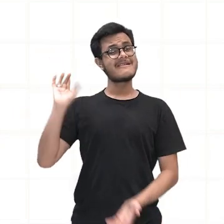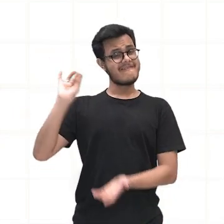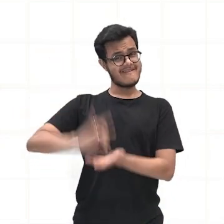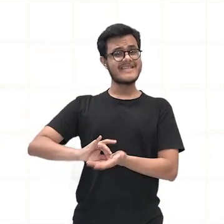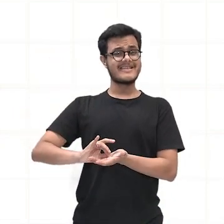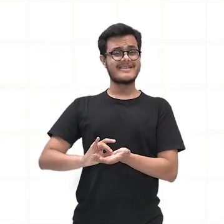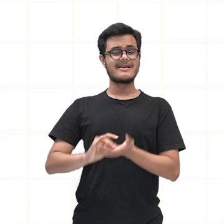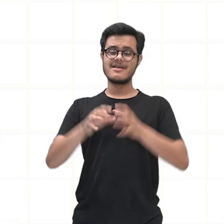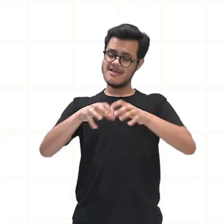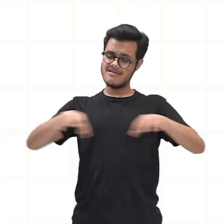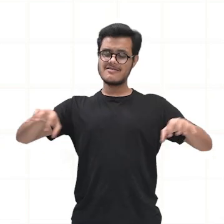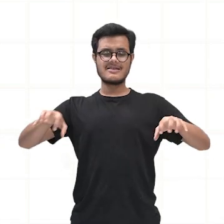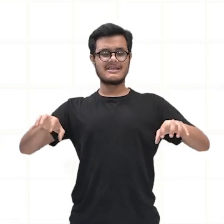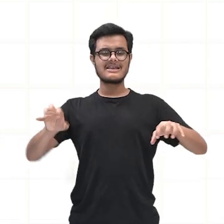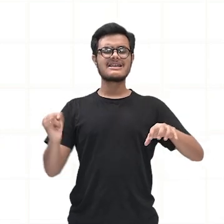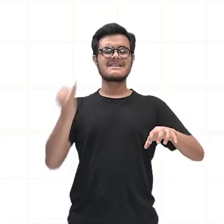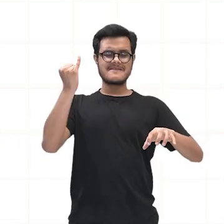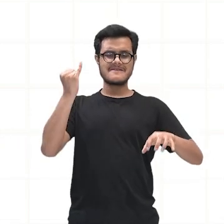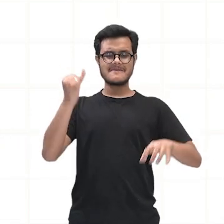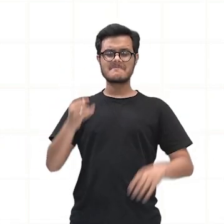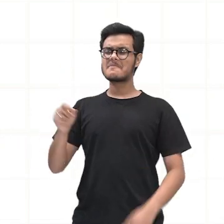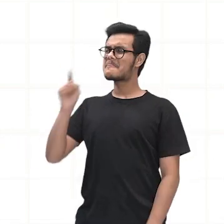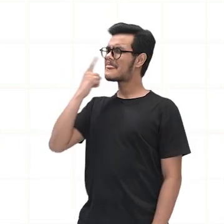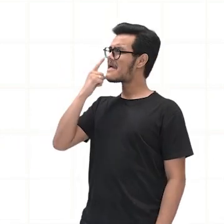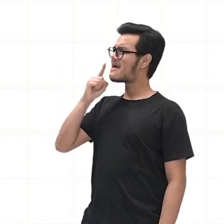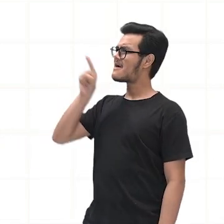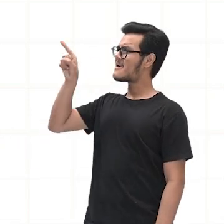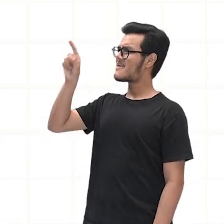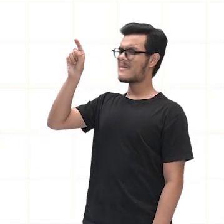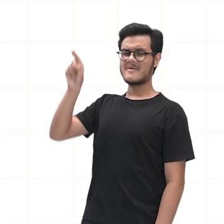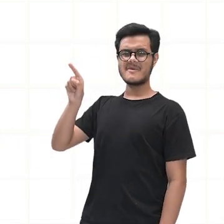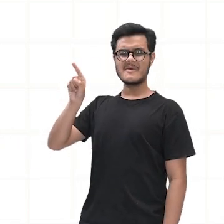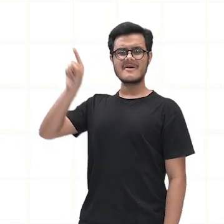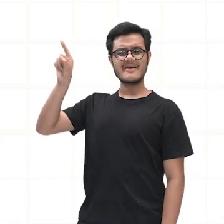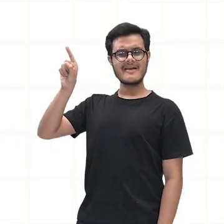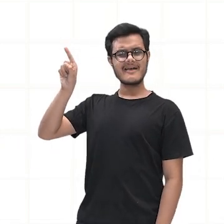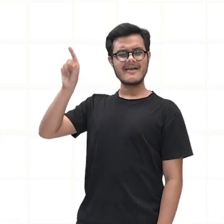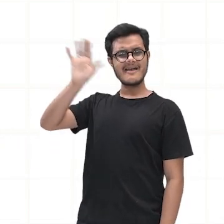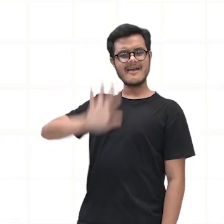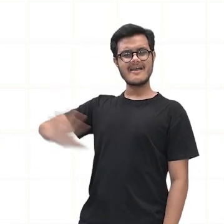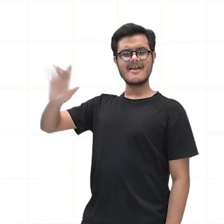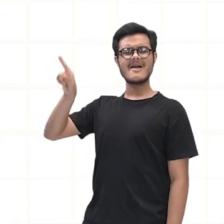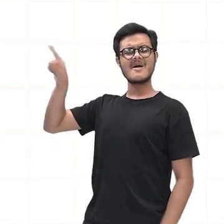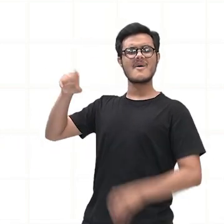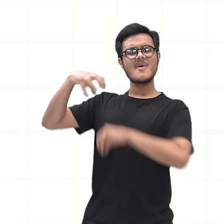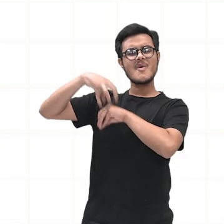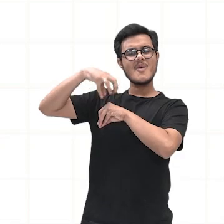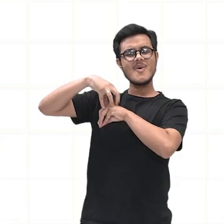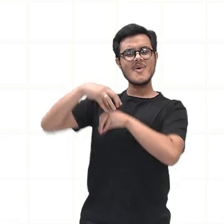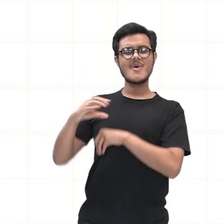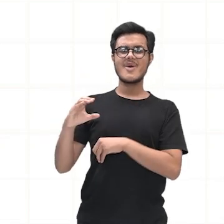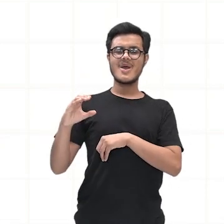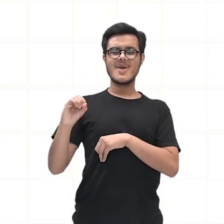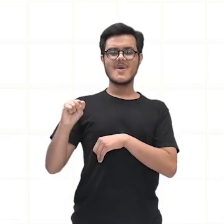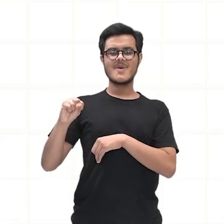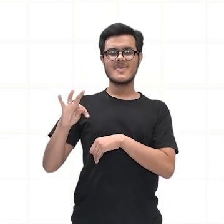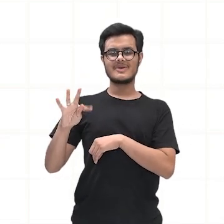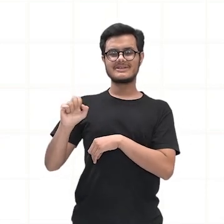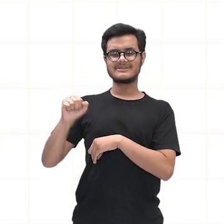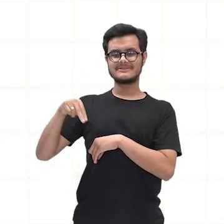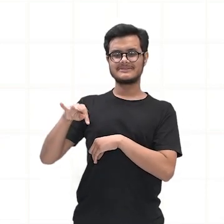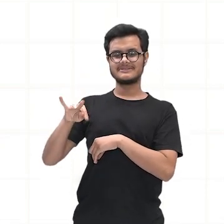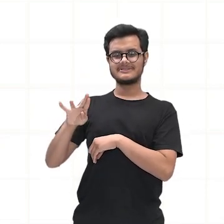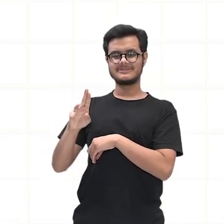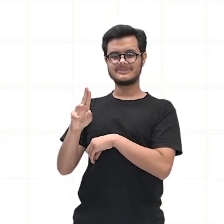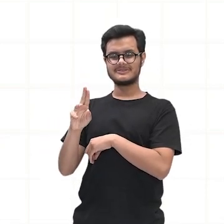Ocidente. Olha só aqui no nosso mapinha aonde está Constantinopla, entre o